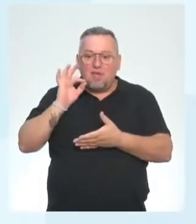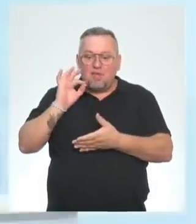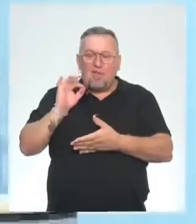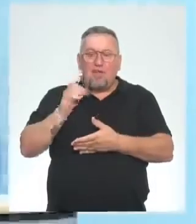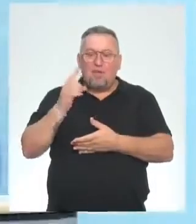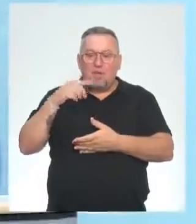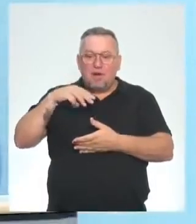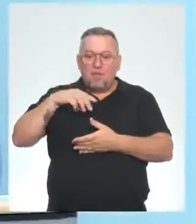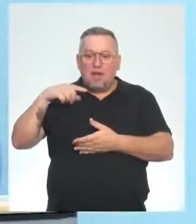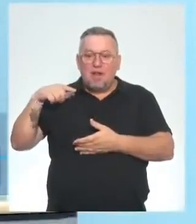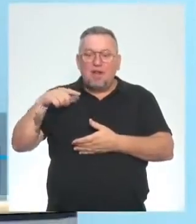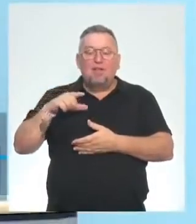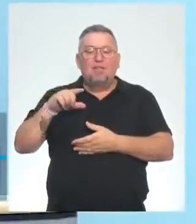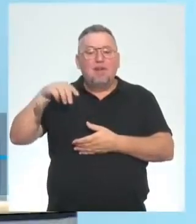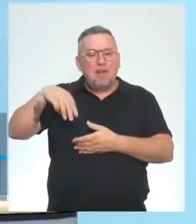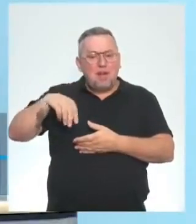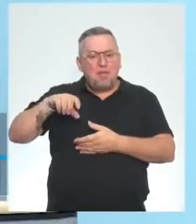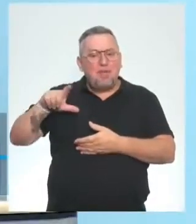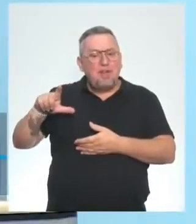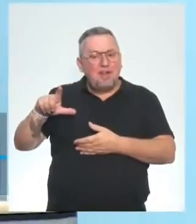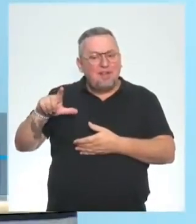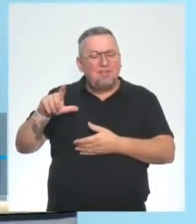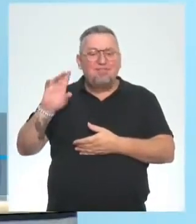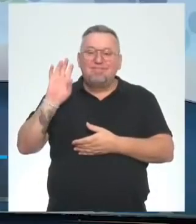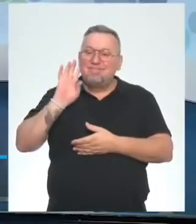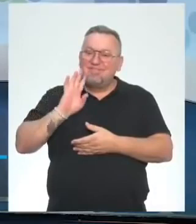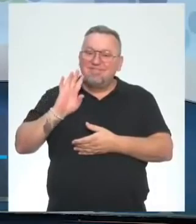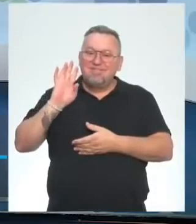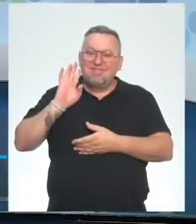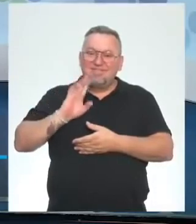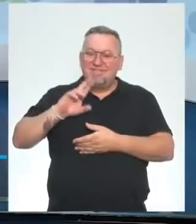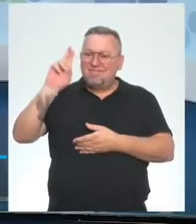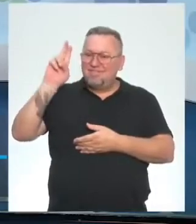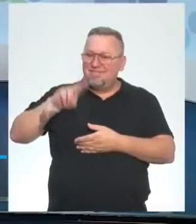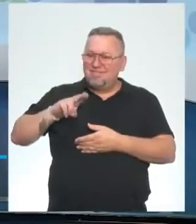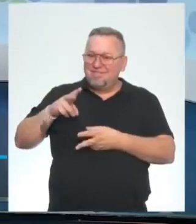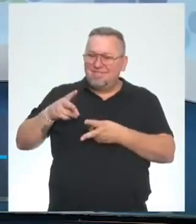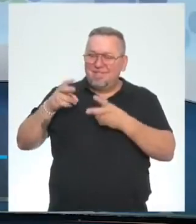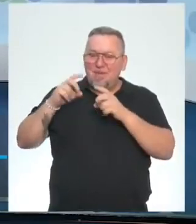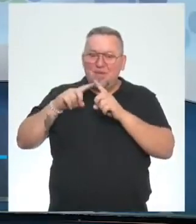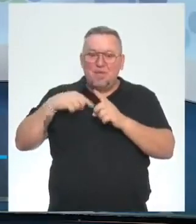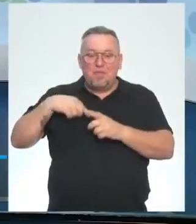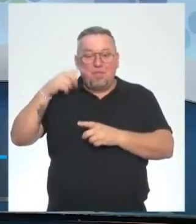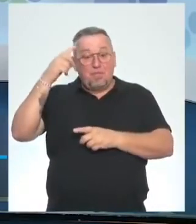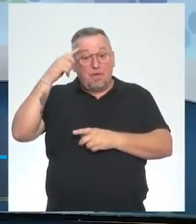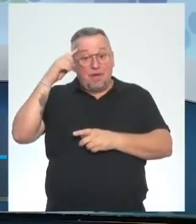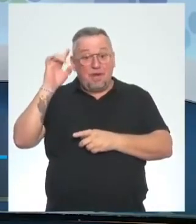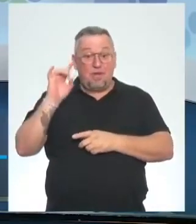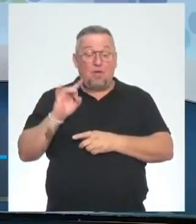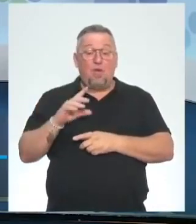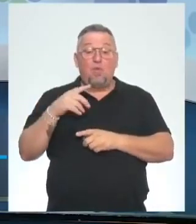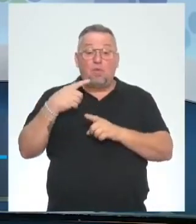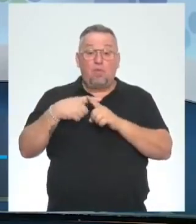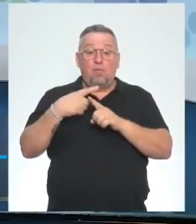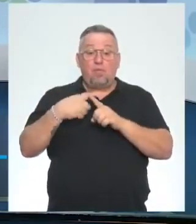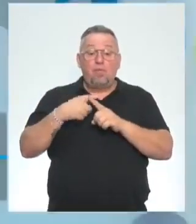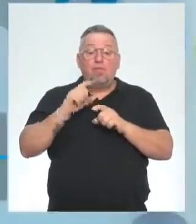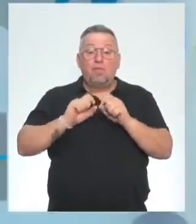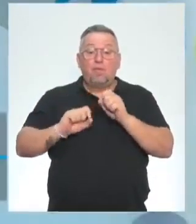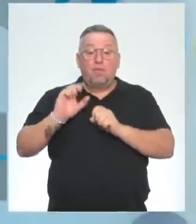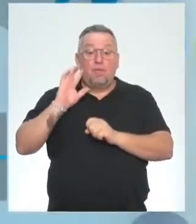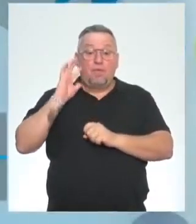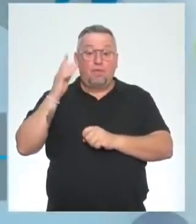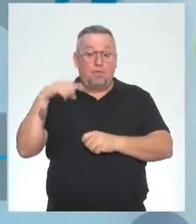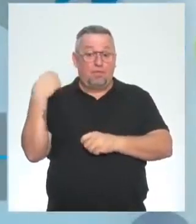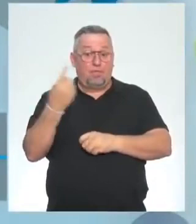medidas são todas em ml, eu achei bacana isso. É, isso legal, mesmo. nunca tinha Porque parado todo pra mundo pensar acha nisso. que é só... Então, porque também, né, no caso ali,